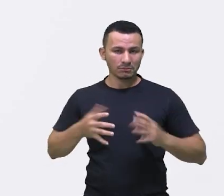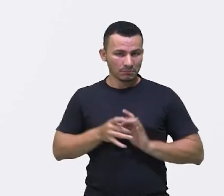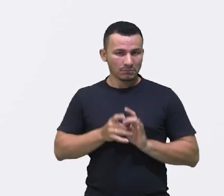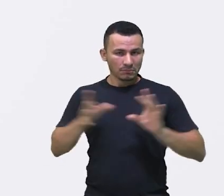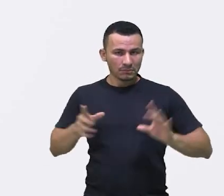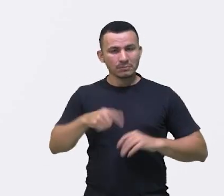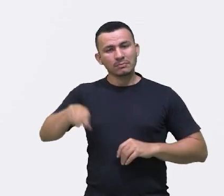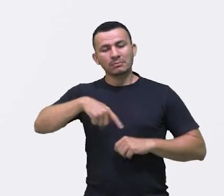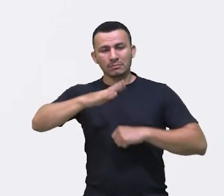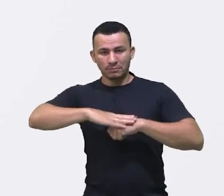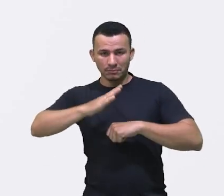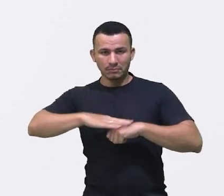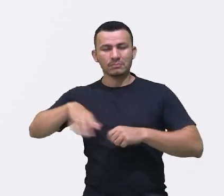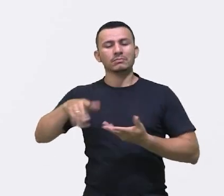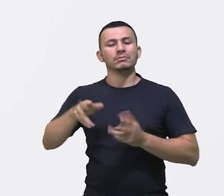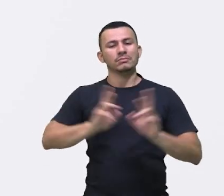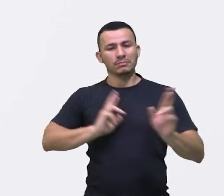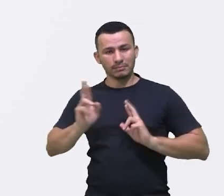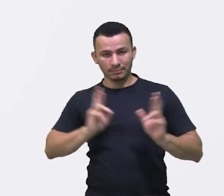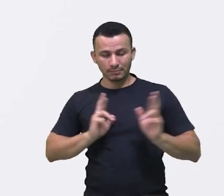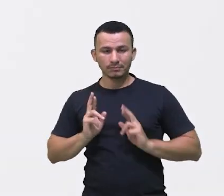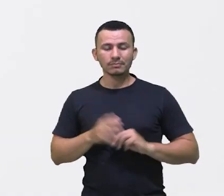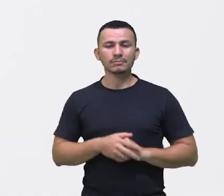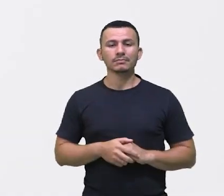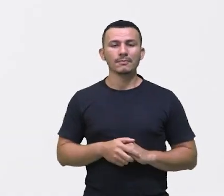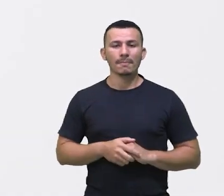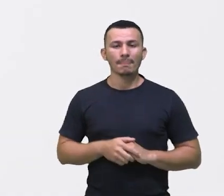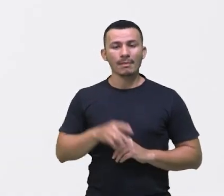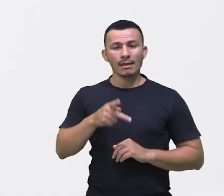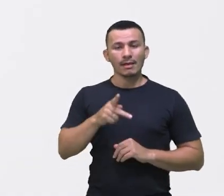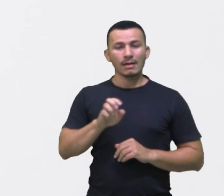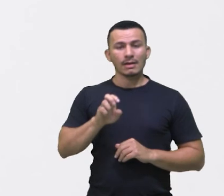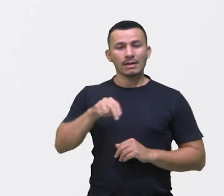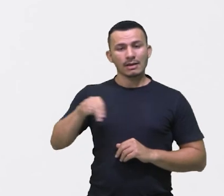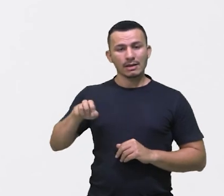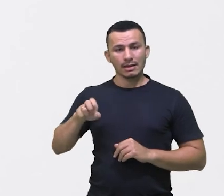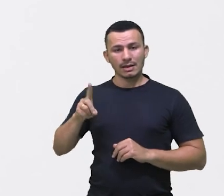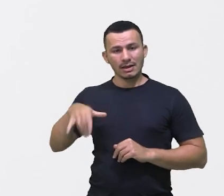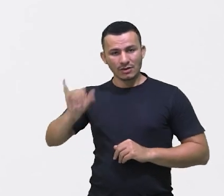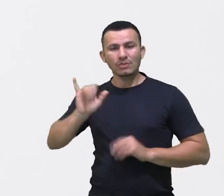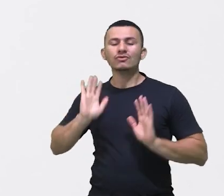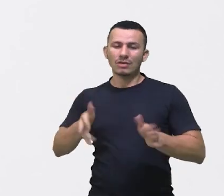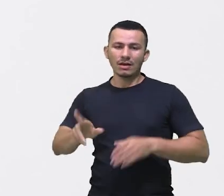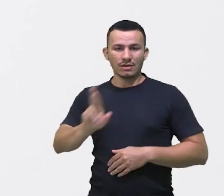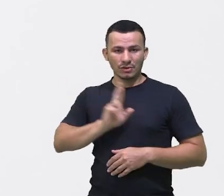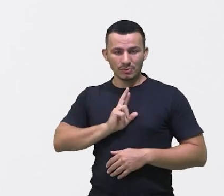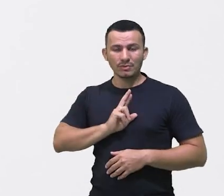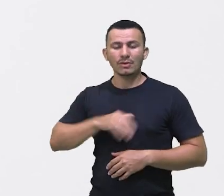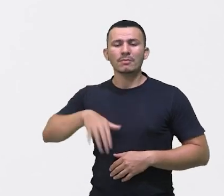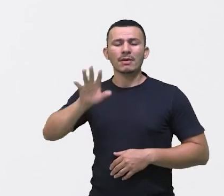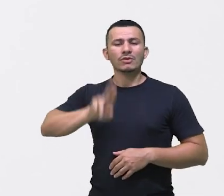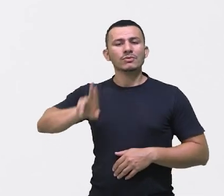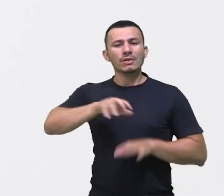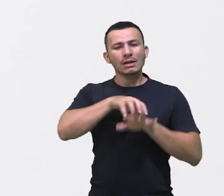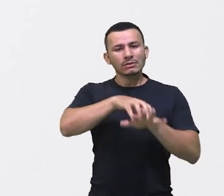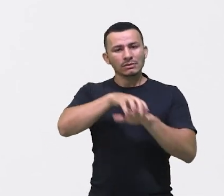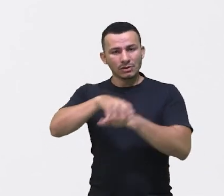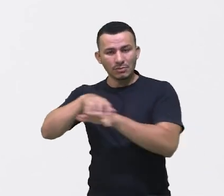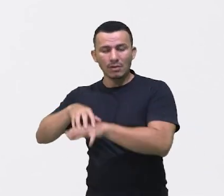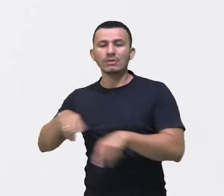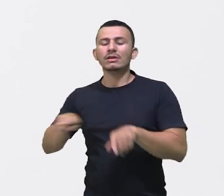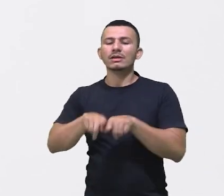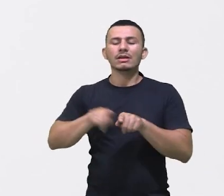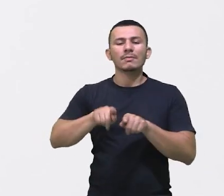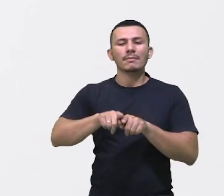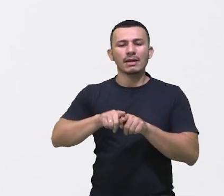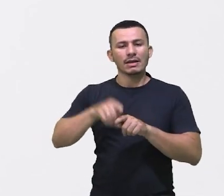ou seja, vocês tinham que produzir a resposta, e o Kennedy já colocou a resposta dele porque é utilizado tanto para o transporte como a energia, né, a